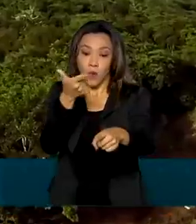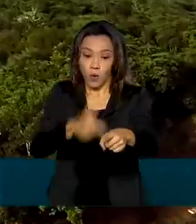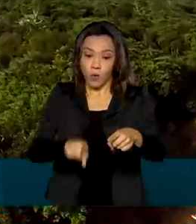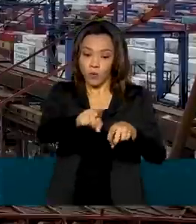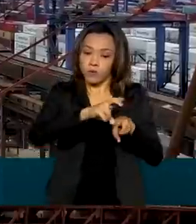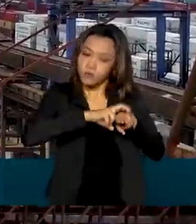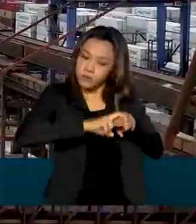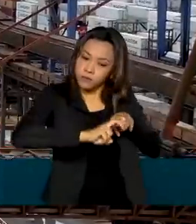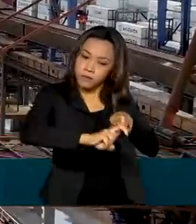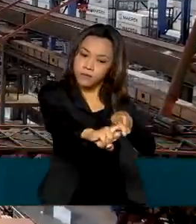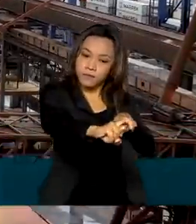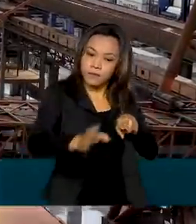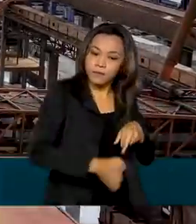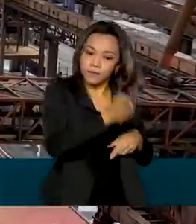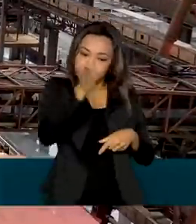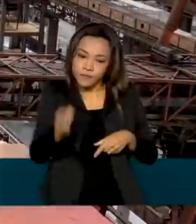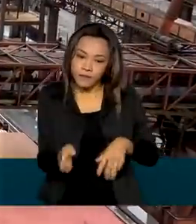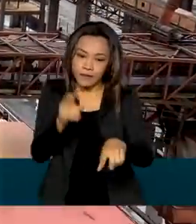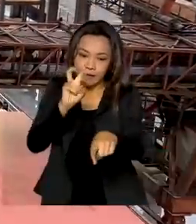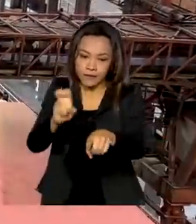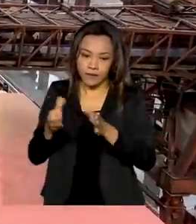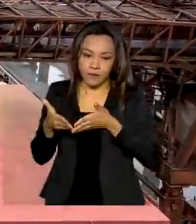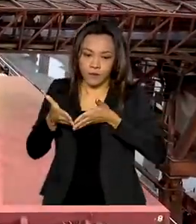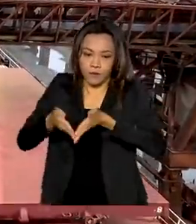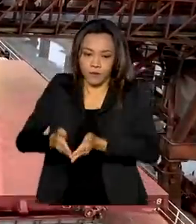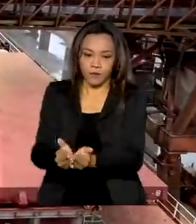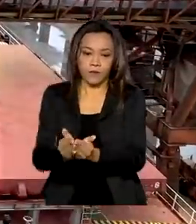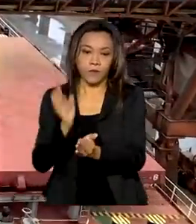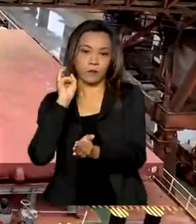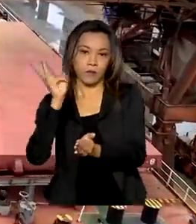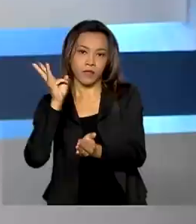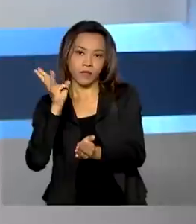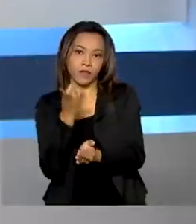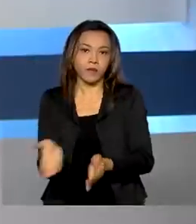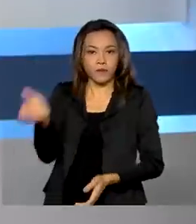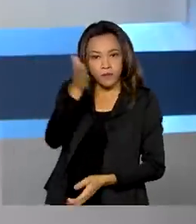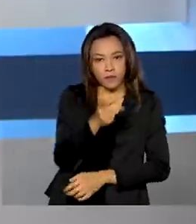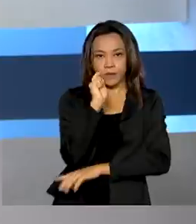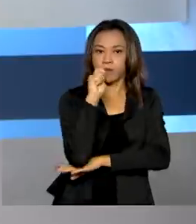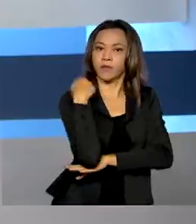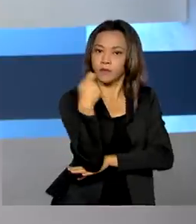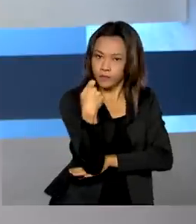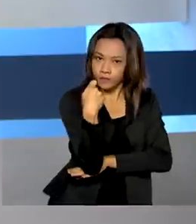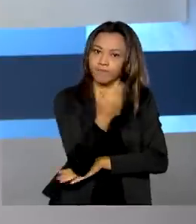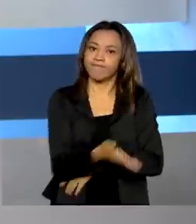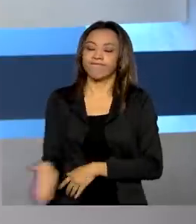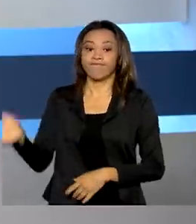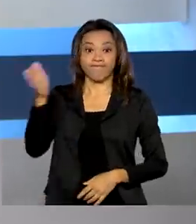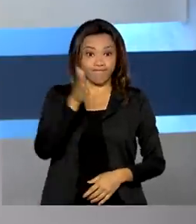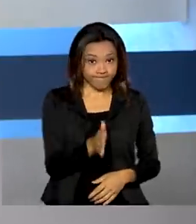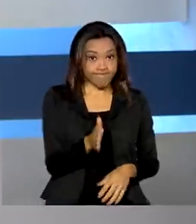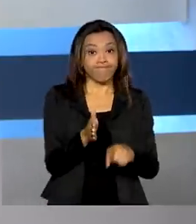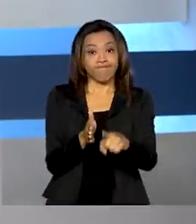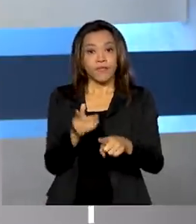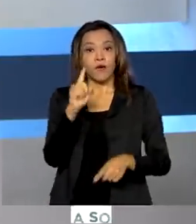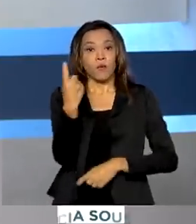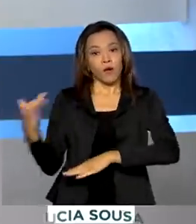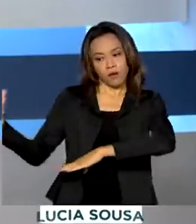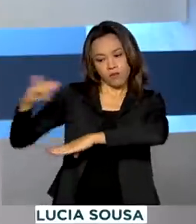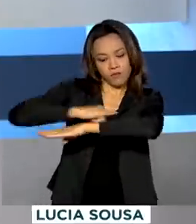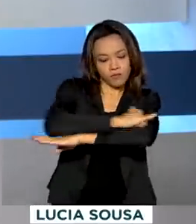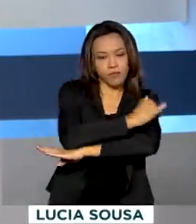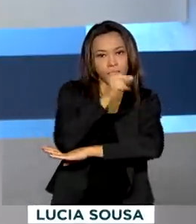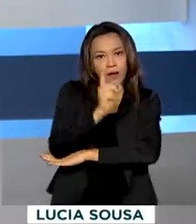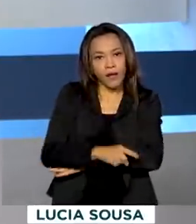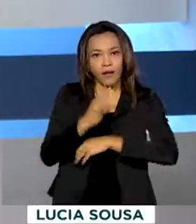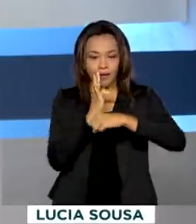integração oeste-leste e cinco terminais Portuários no Maranhão e no Rio Grande do Sul olha e um dos aeroportos leiloados é o